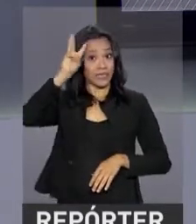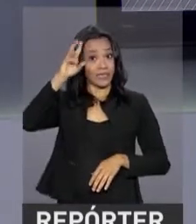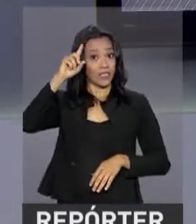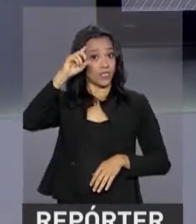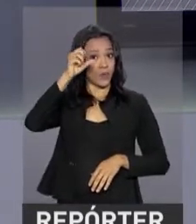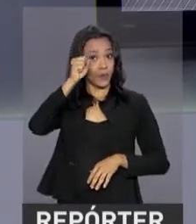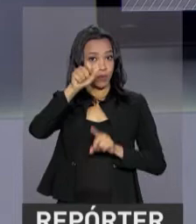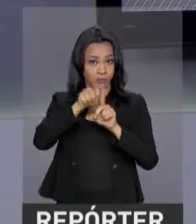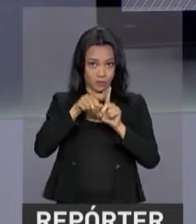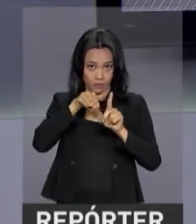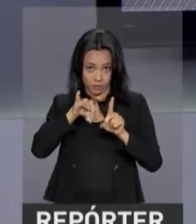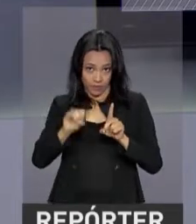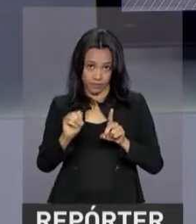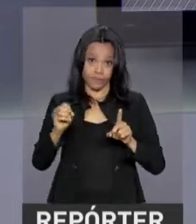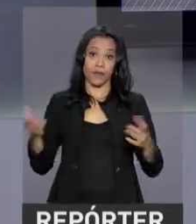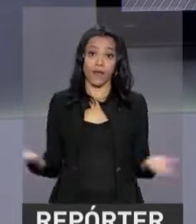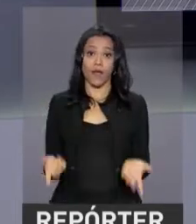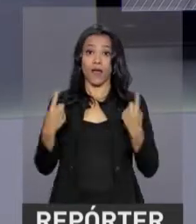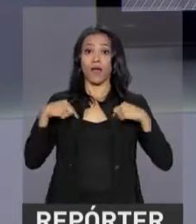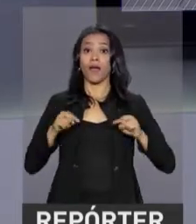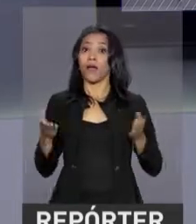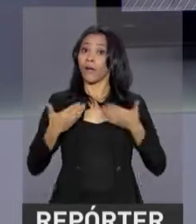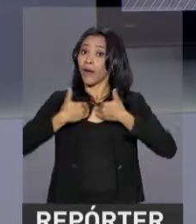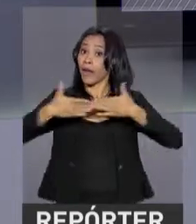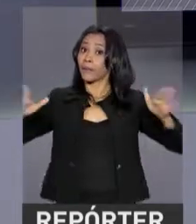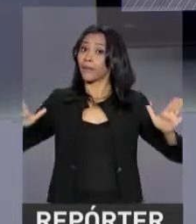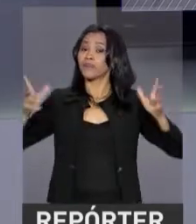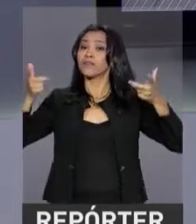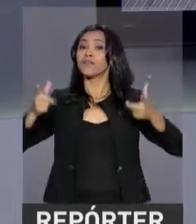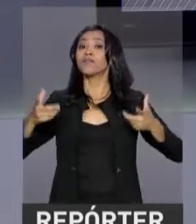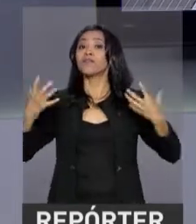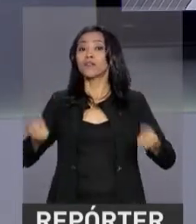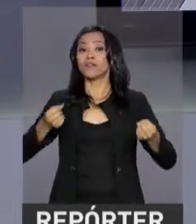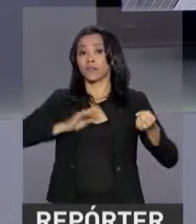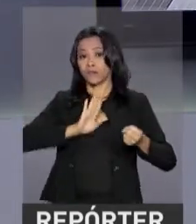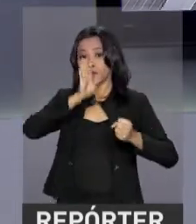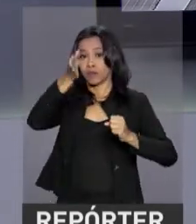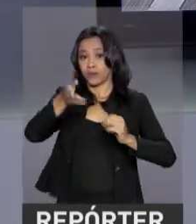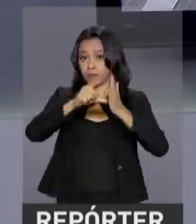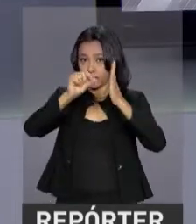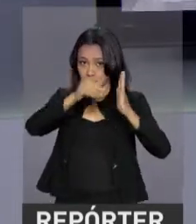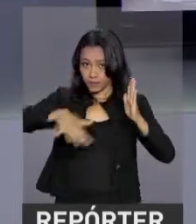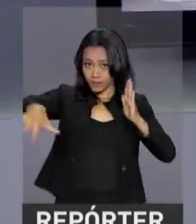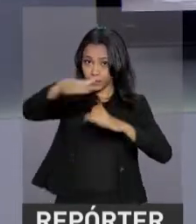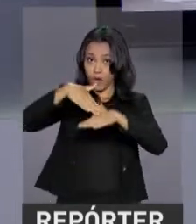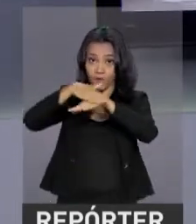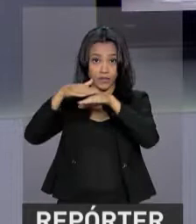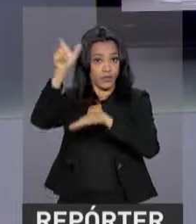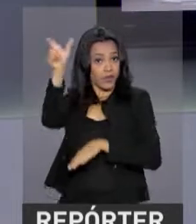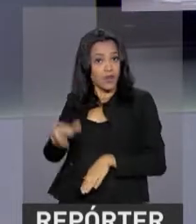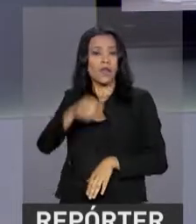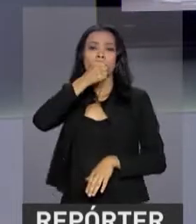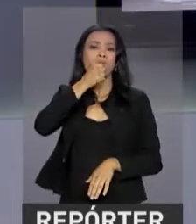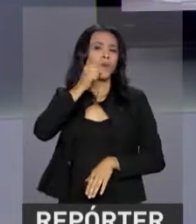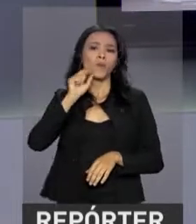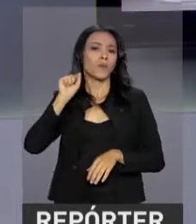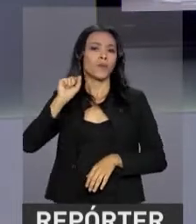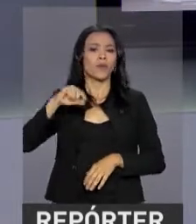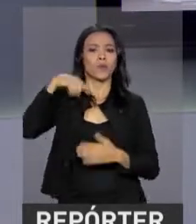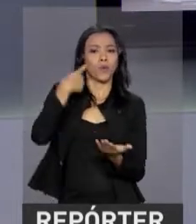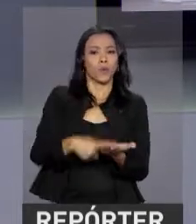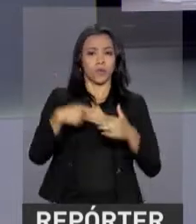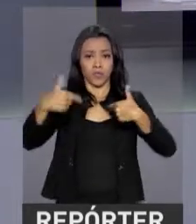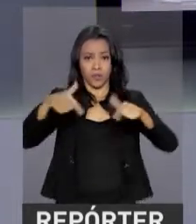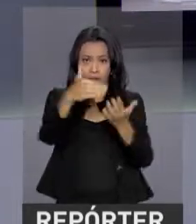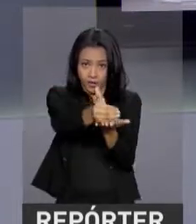8 de maio e nós abrimos essa edição do direto ao palácio do planalto conversar com a repórter luana karen sobre a agenda do presidente